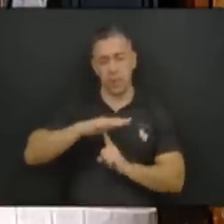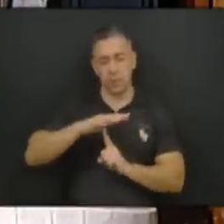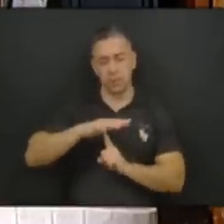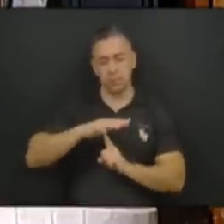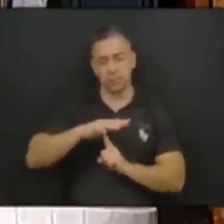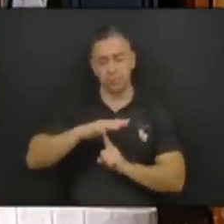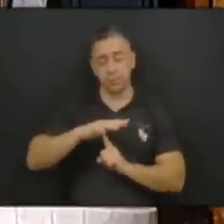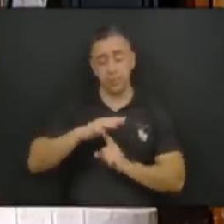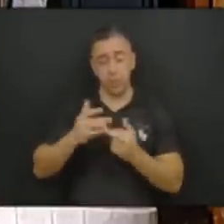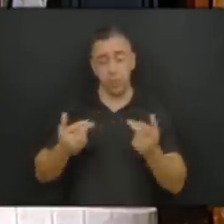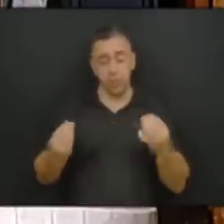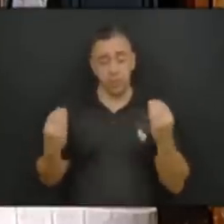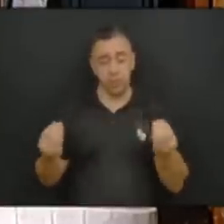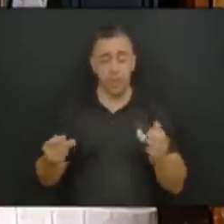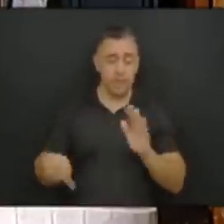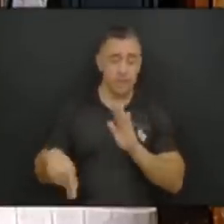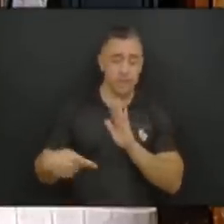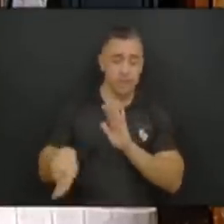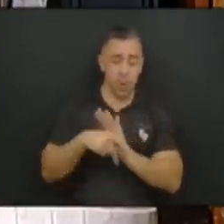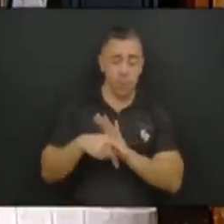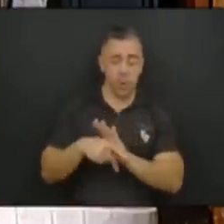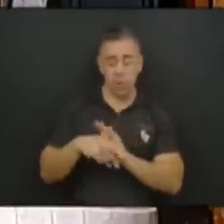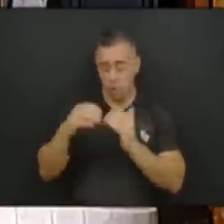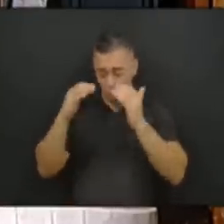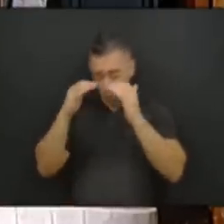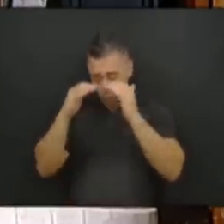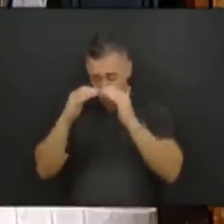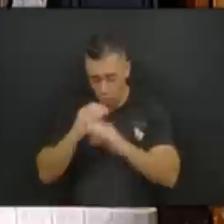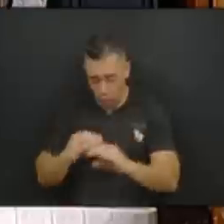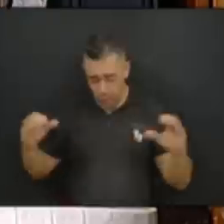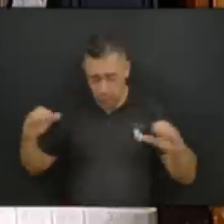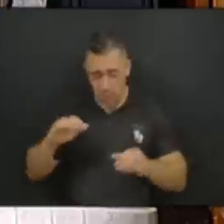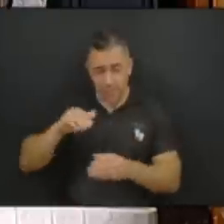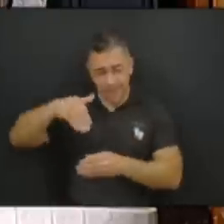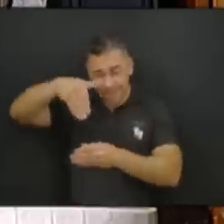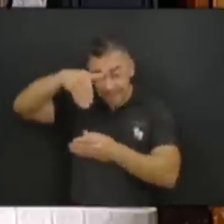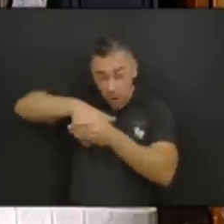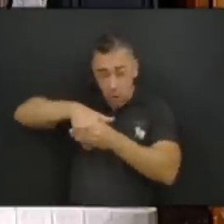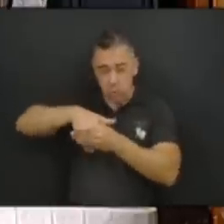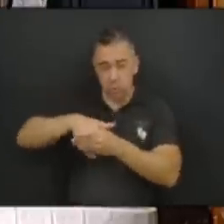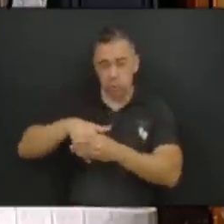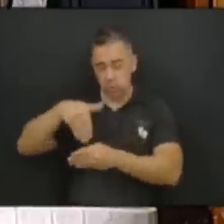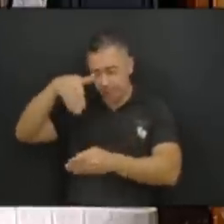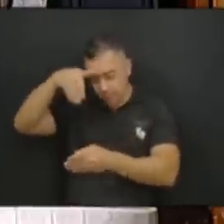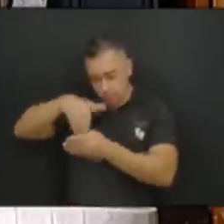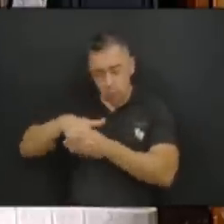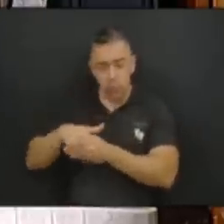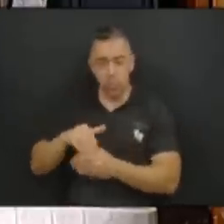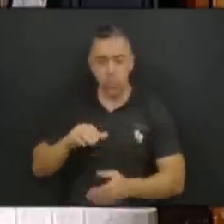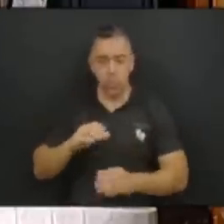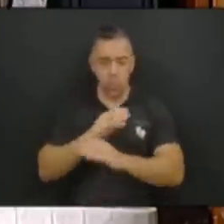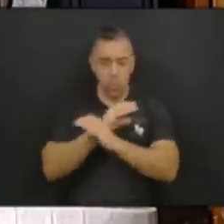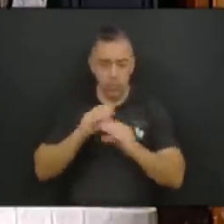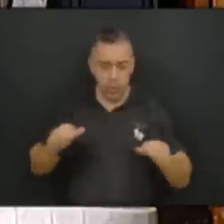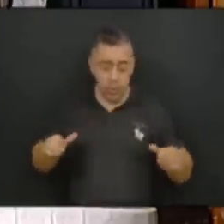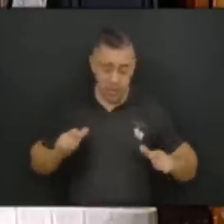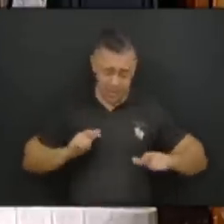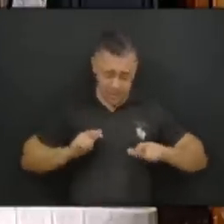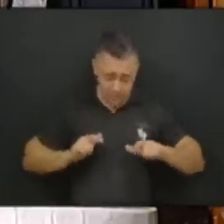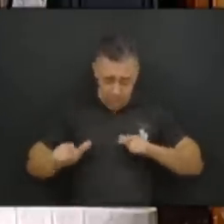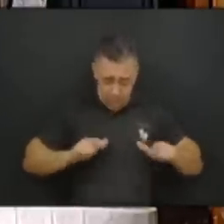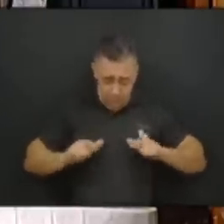aquilo que lhe foi dado lhe foi confiado o voto que foi dado um voto de confiança para trabalhar para fazer